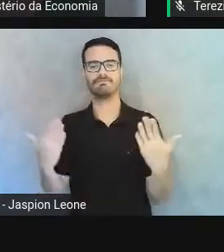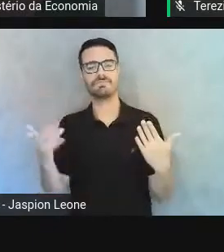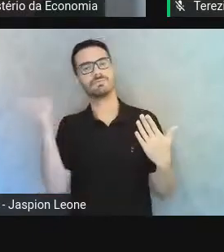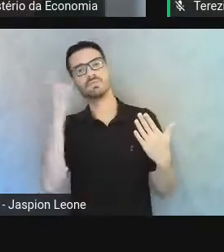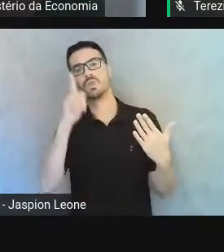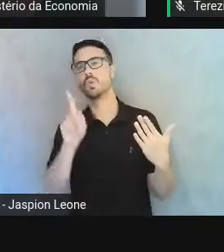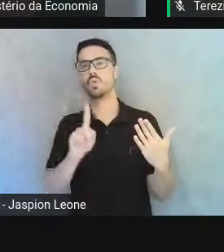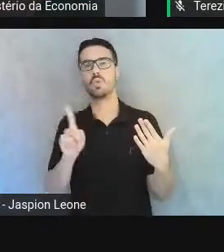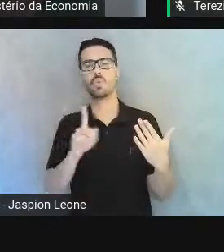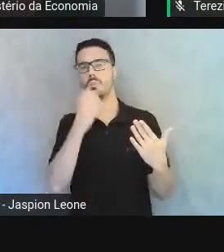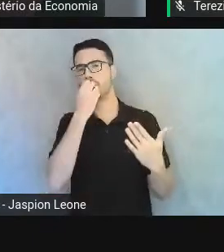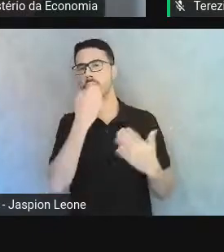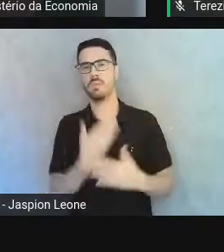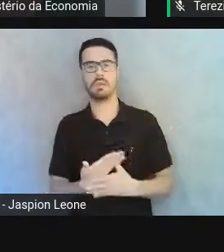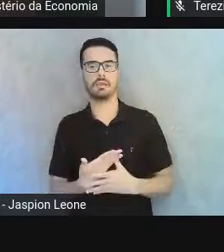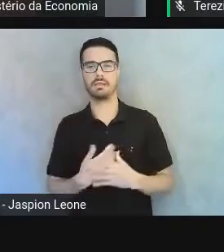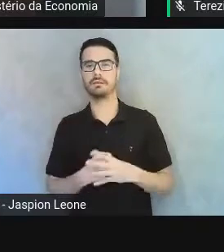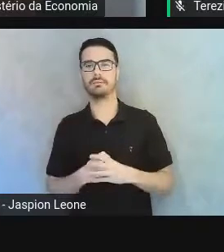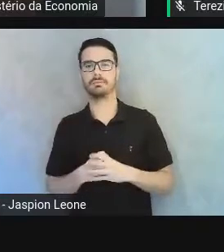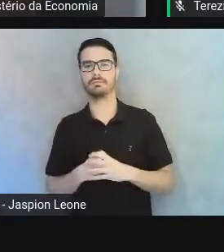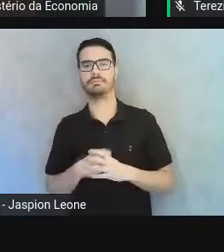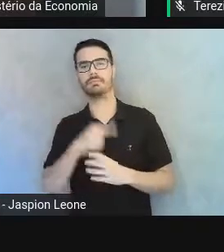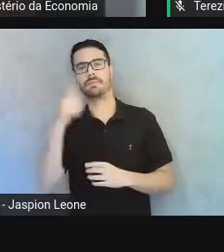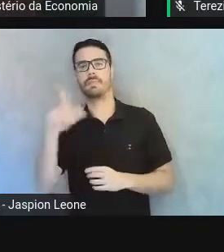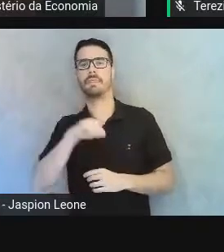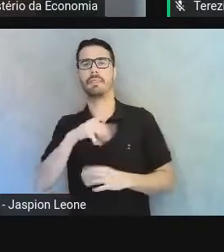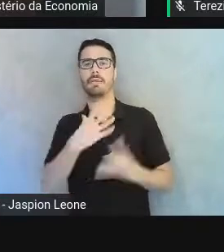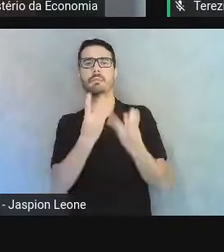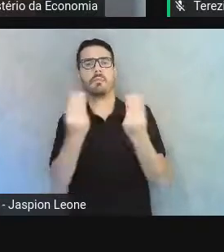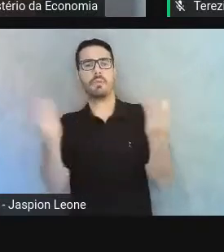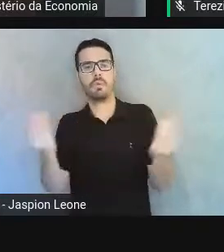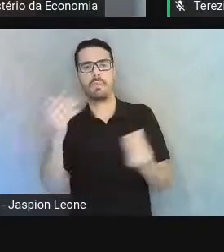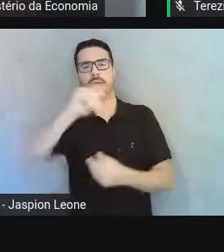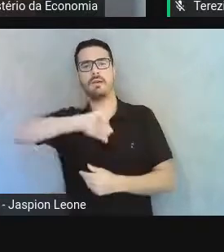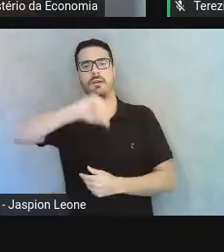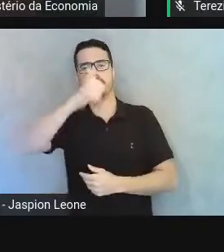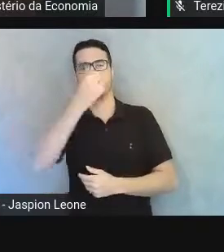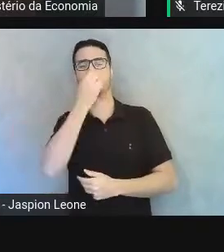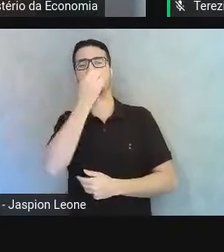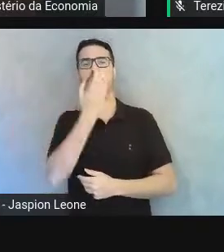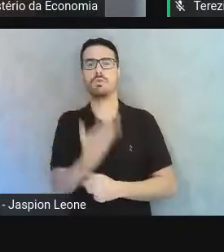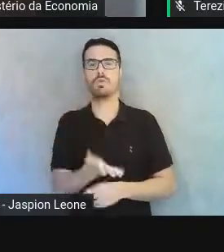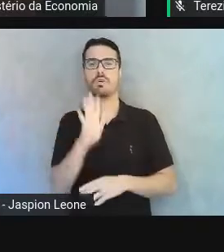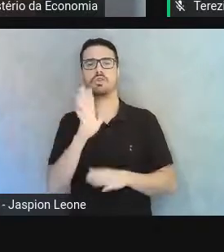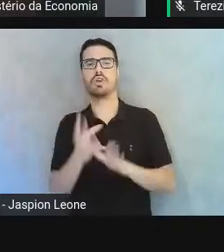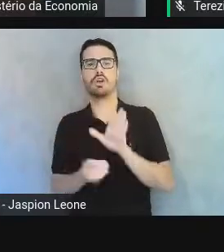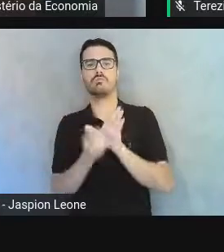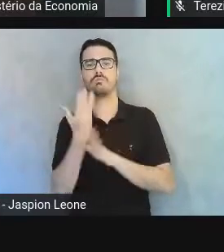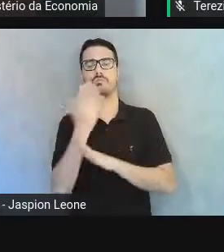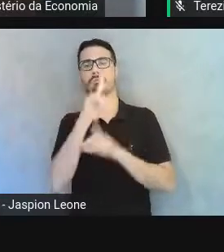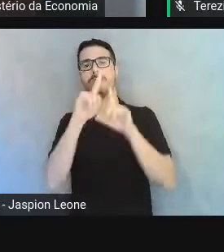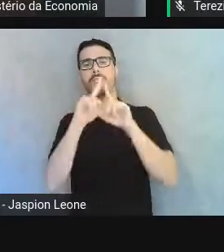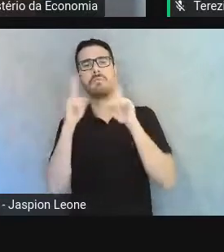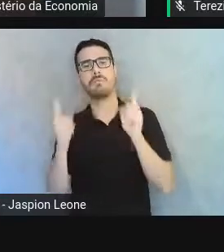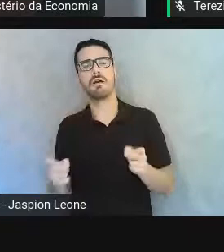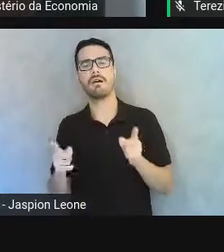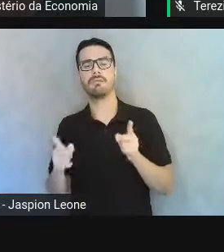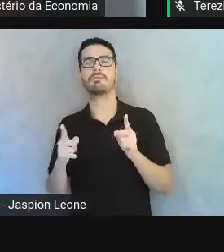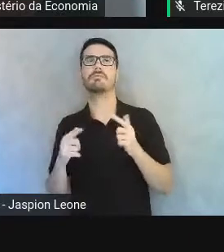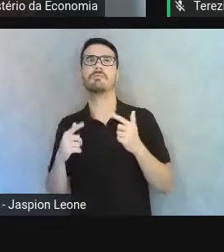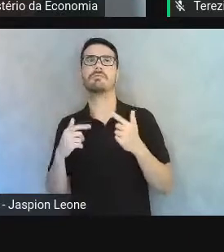né? Tem muitas avaliações boas sendo produzidas, mas elas ainda não